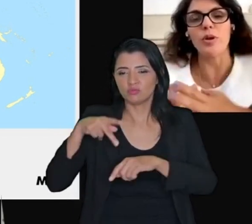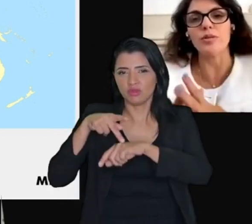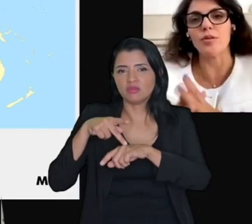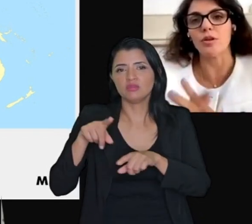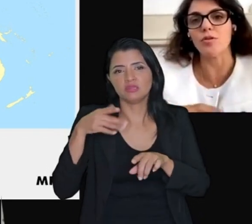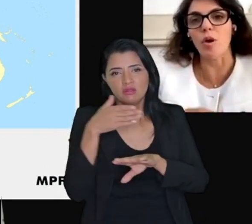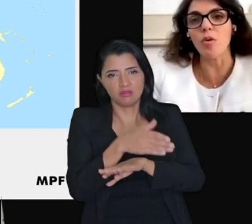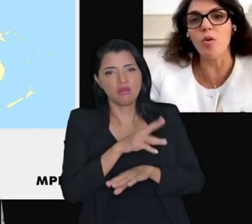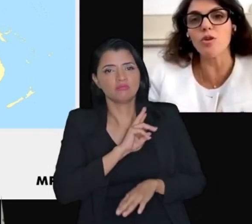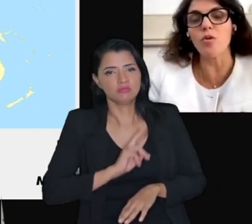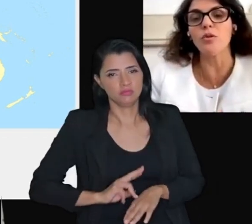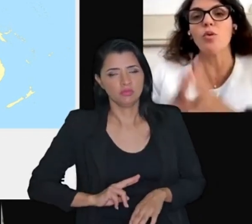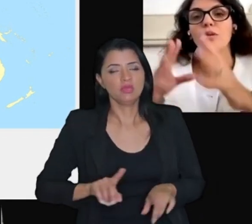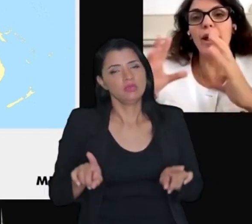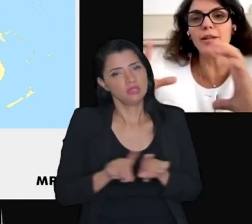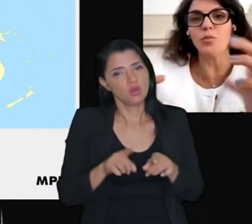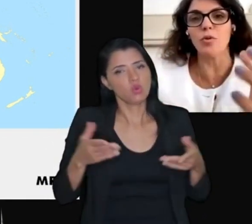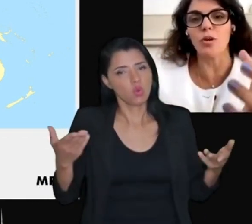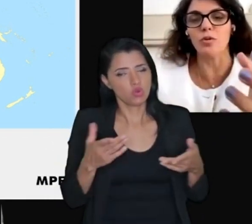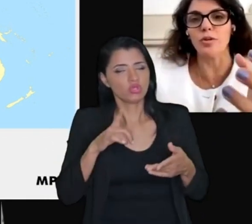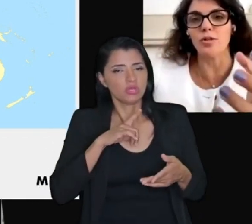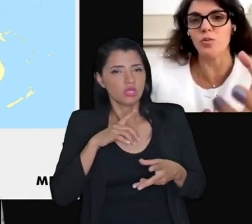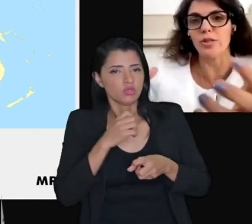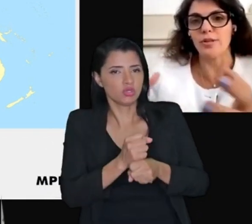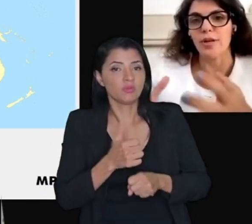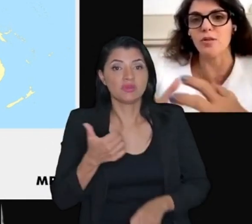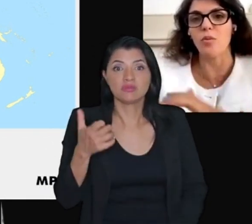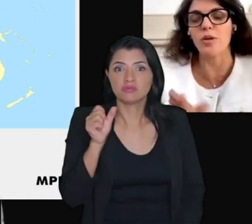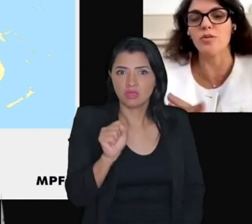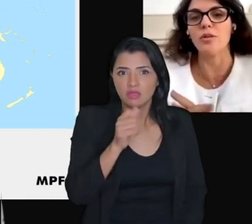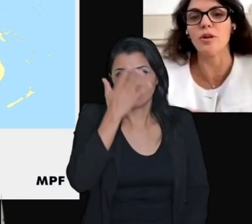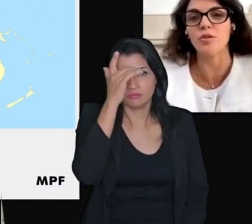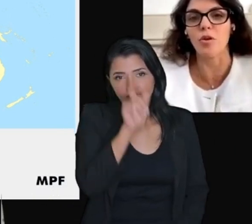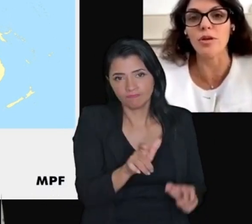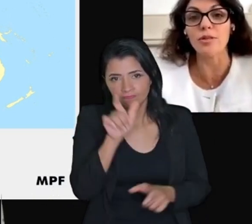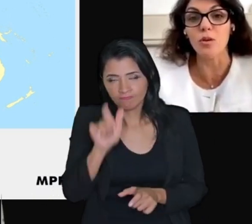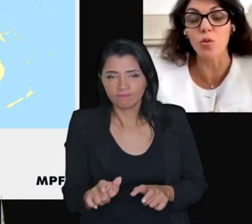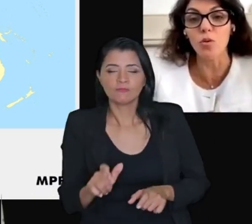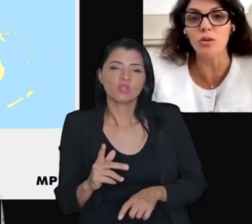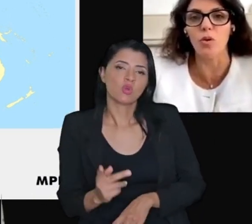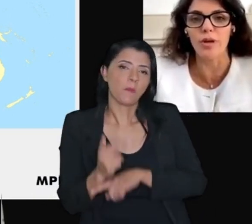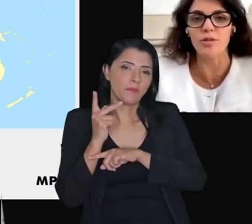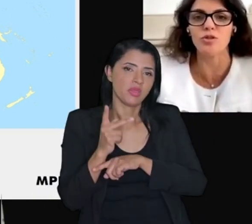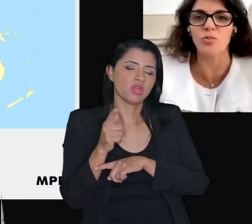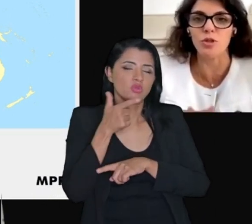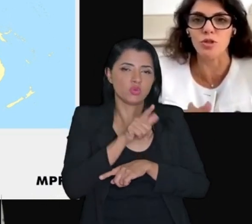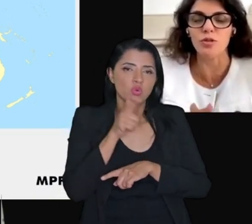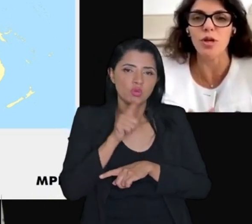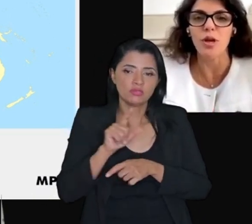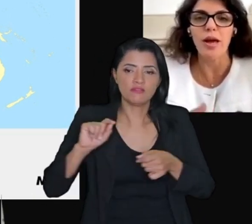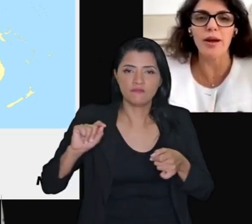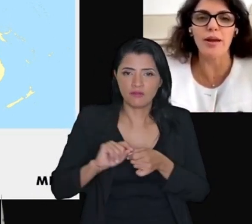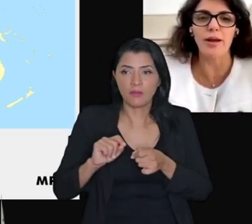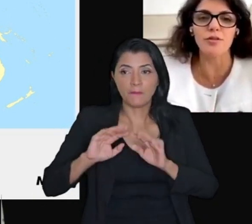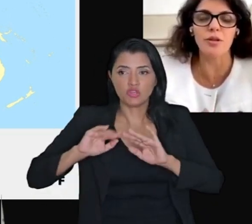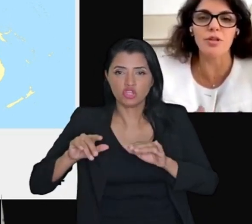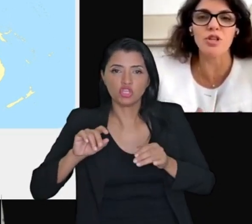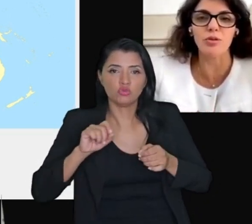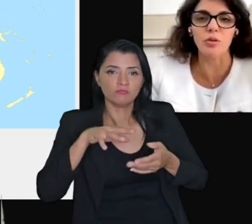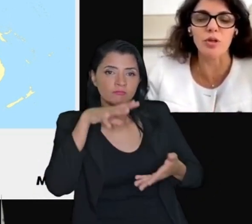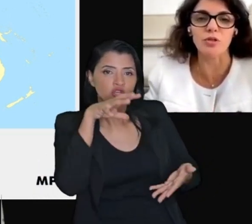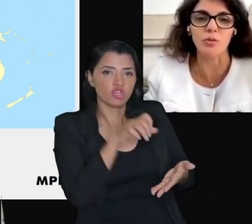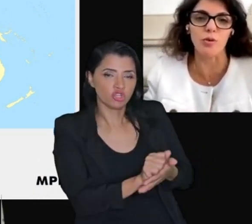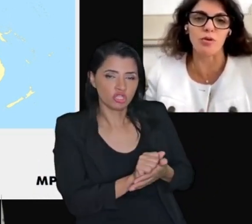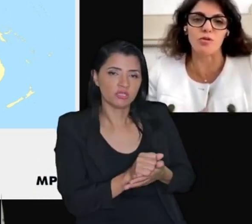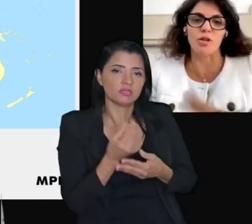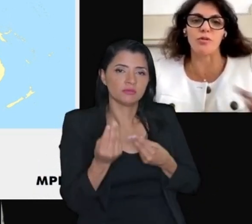Secretaria de Cooperação Internacional, que hoje conta com 10 procuradores especializados em cooperação internacional que executam estes pedidos, criados através